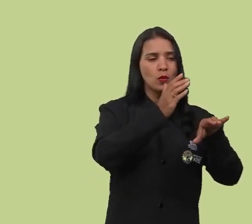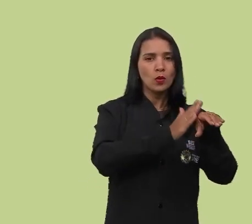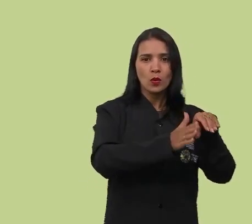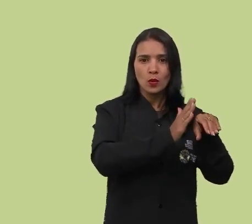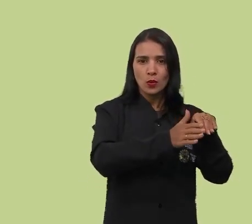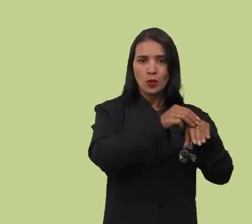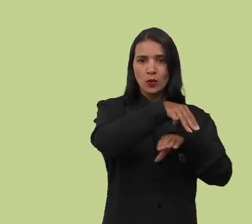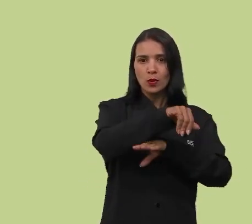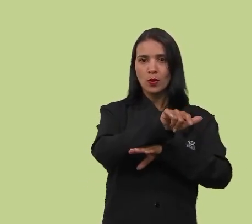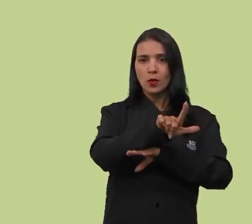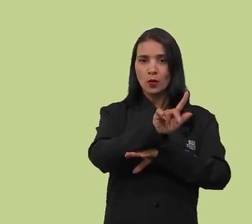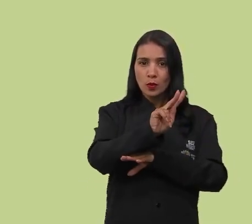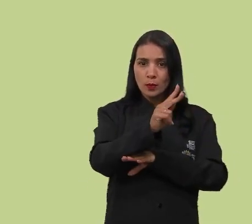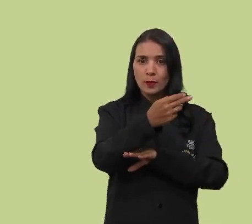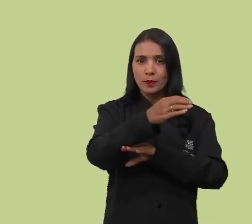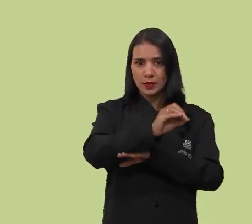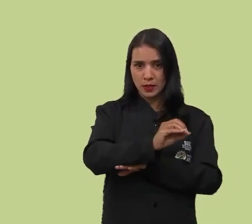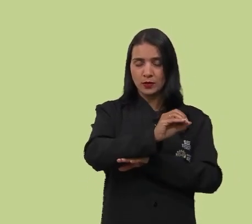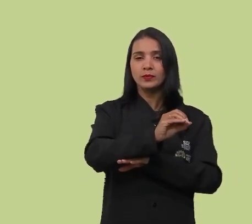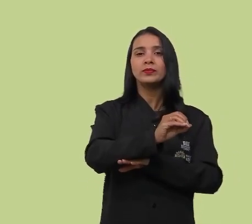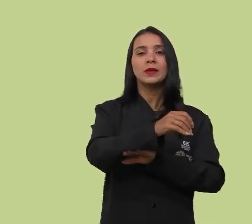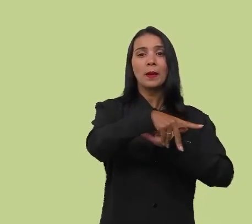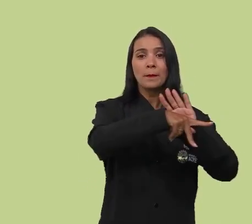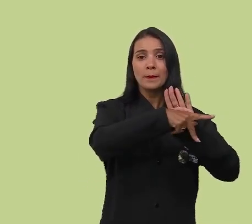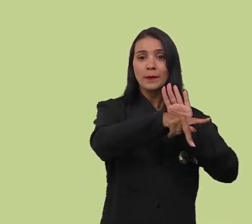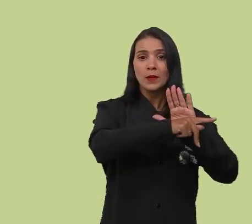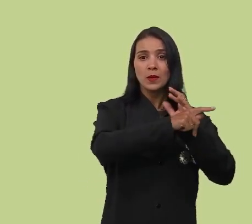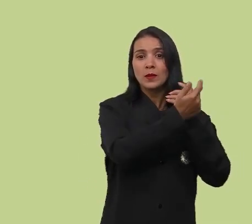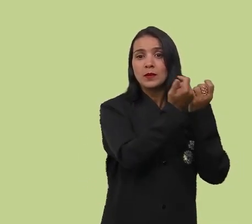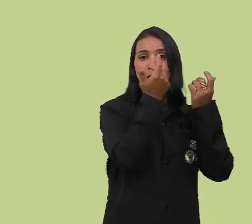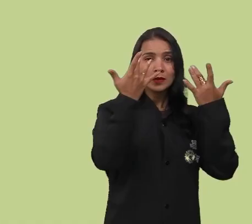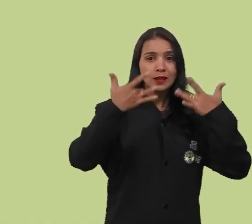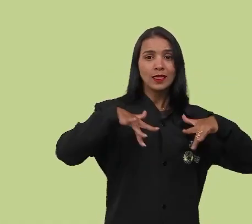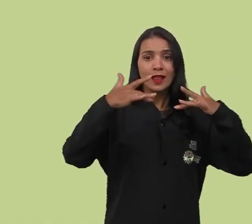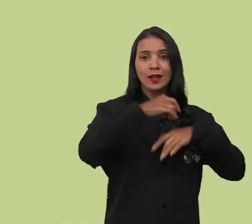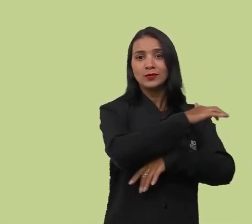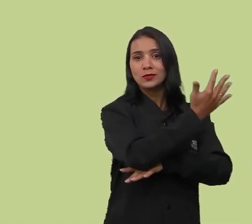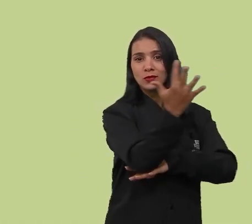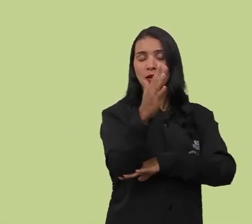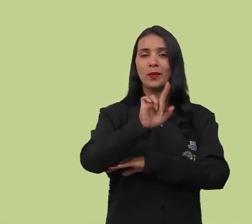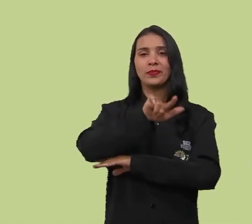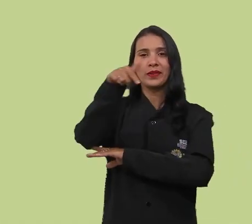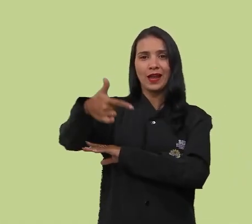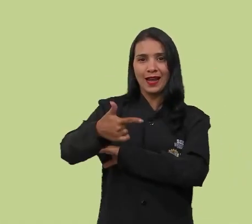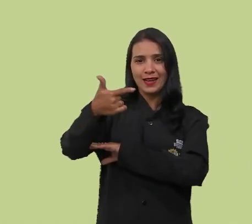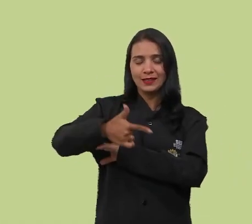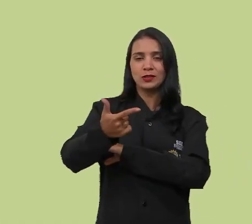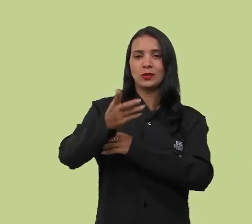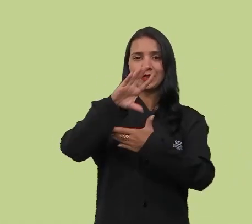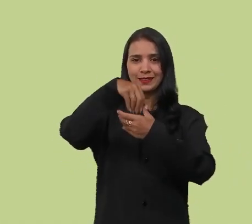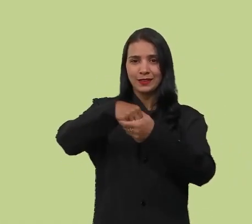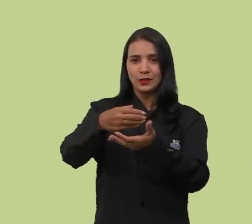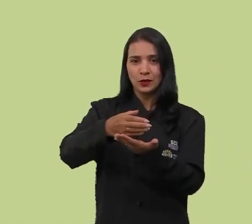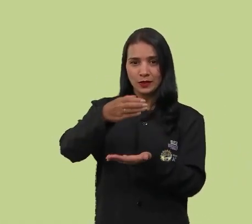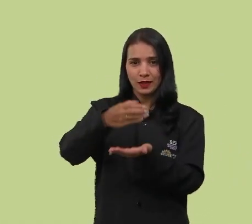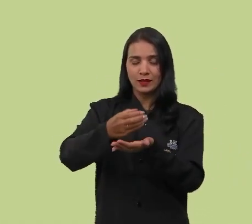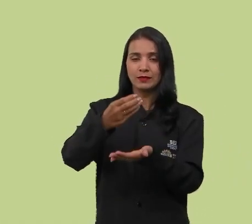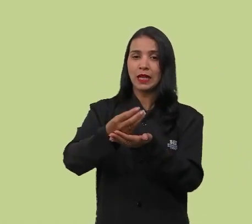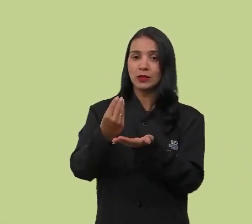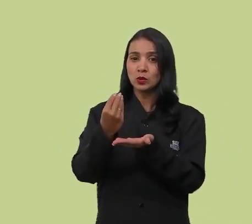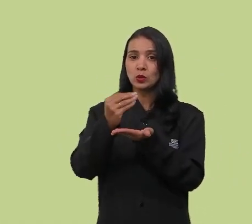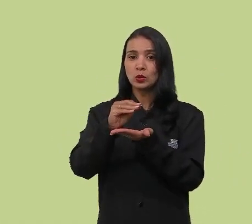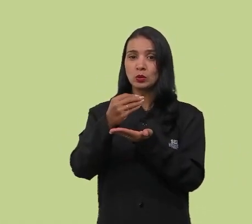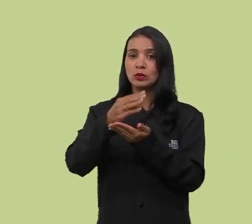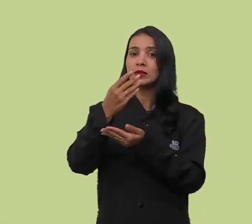milho em conserva, né? Então, ele só foi retirado ali da sua espiga, foi higienizado, foi adicionado ali alguns conservantes, um pouco de